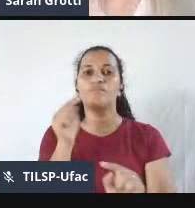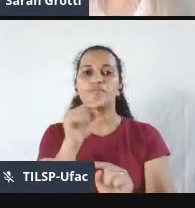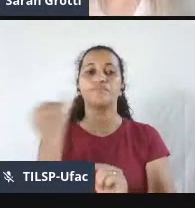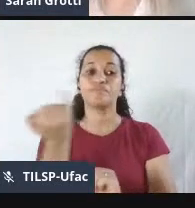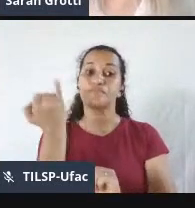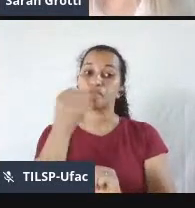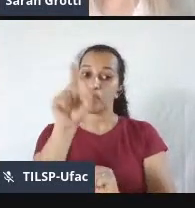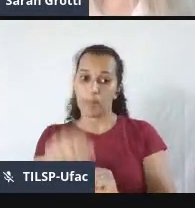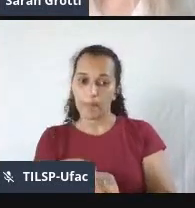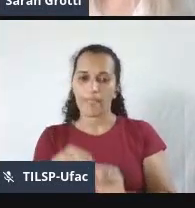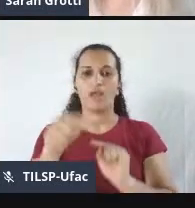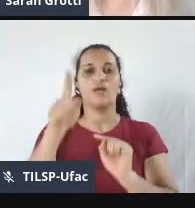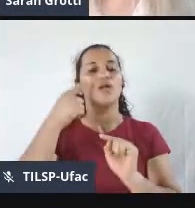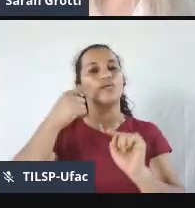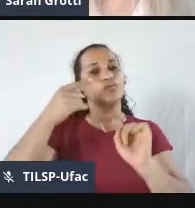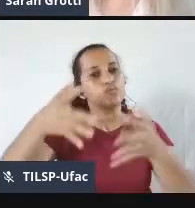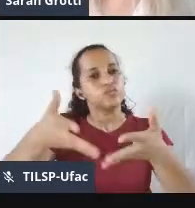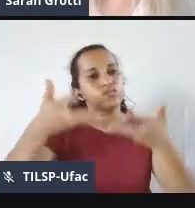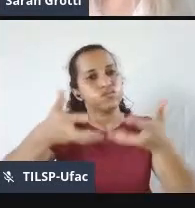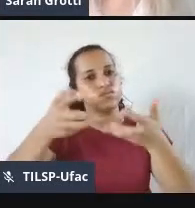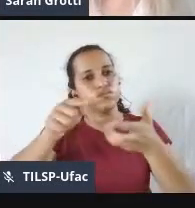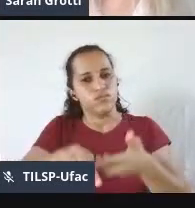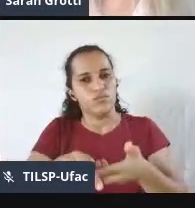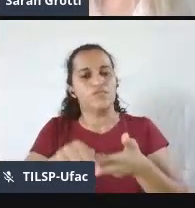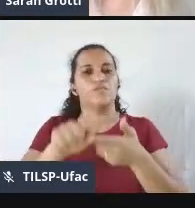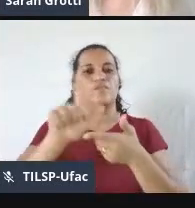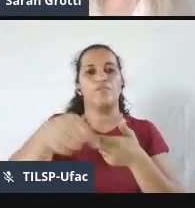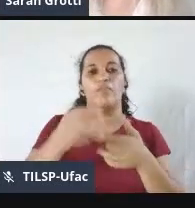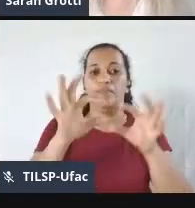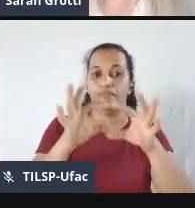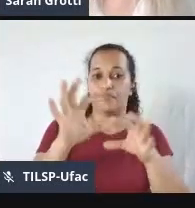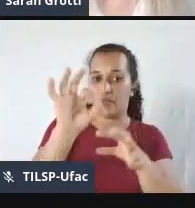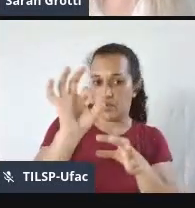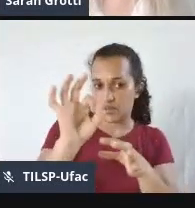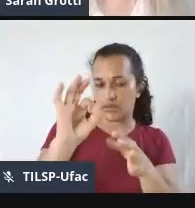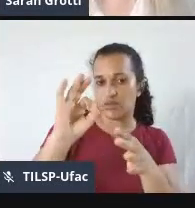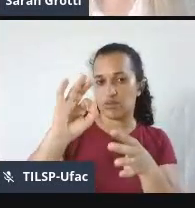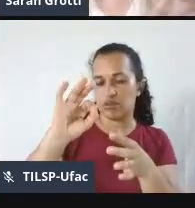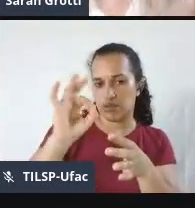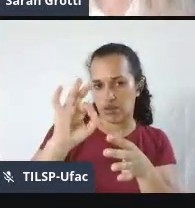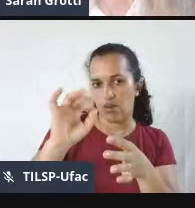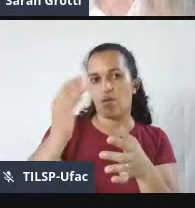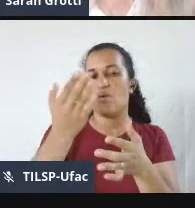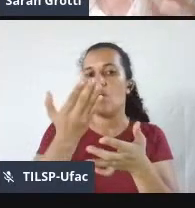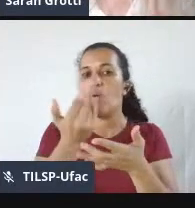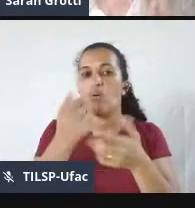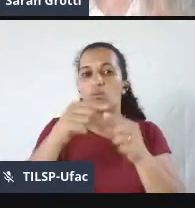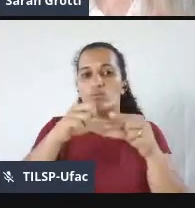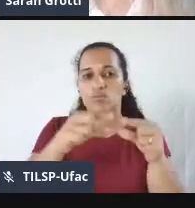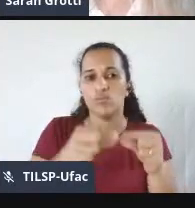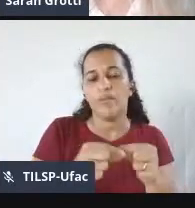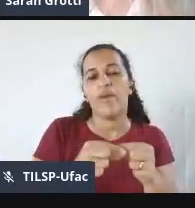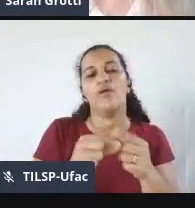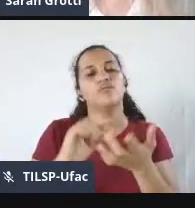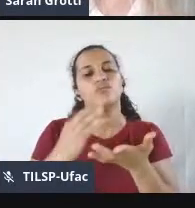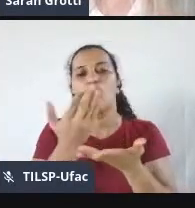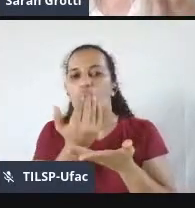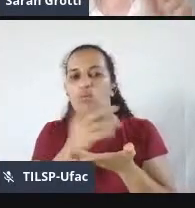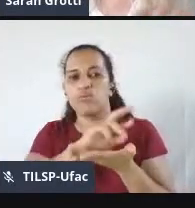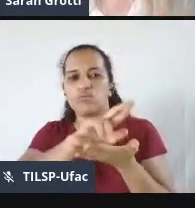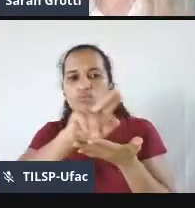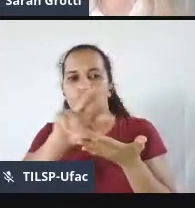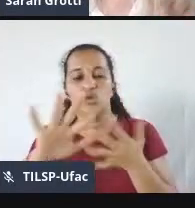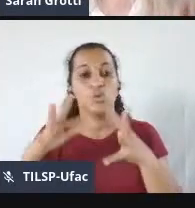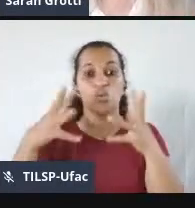encontrado nas leguminosas, cereais integrais e sementes e nozes. Todas as técnicas aplicadas, isso é importante, para melhorar